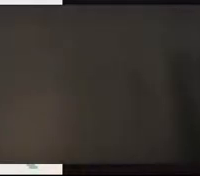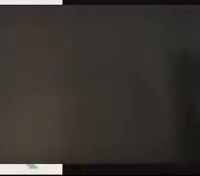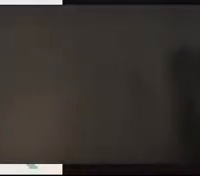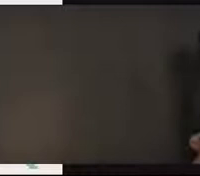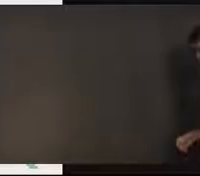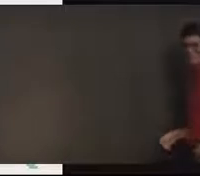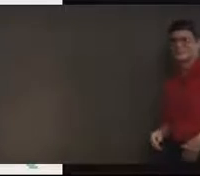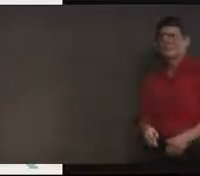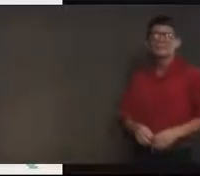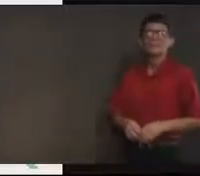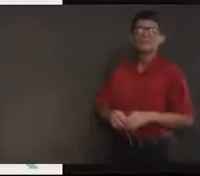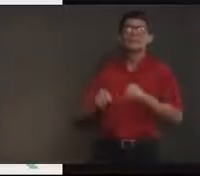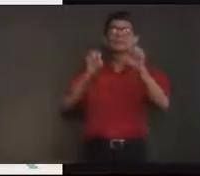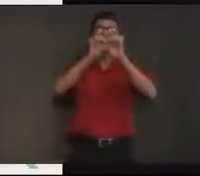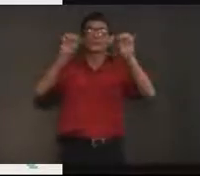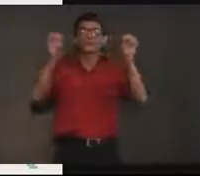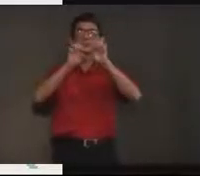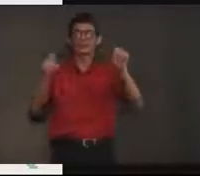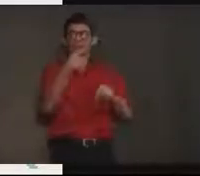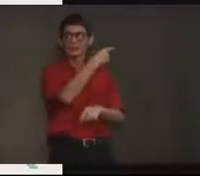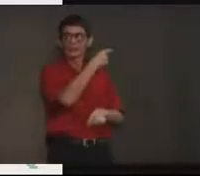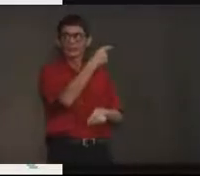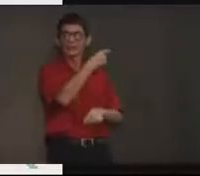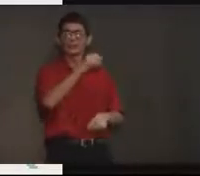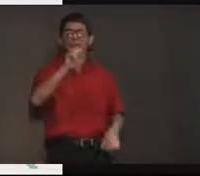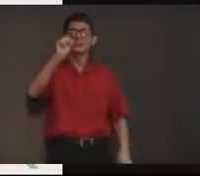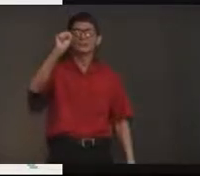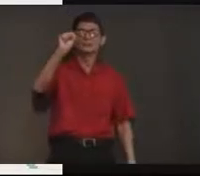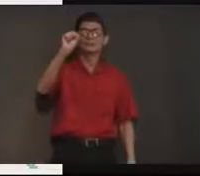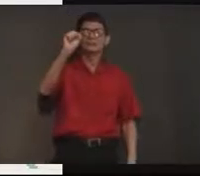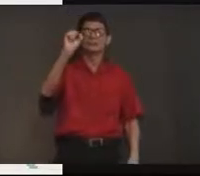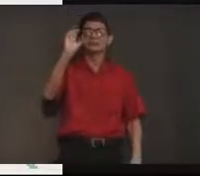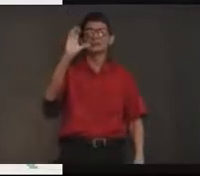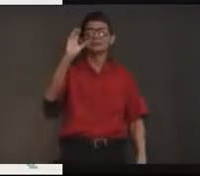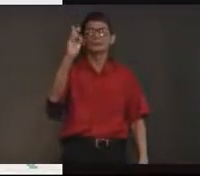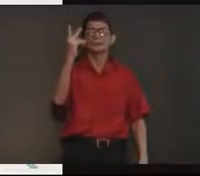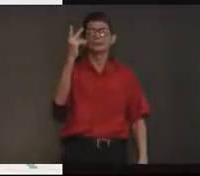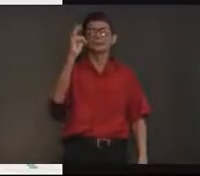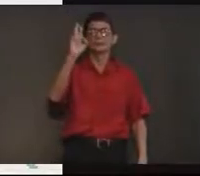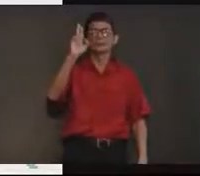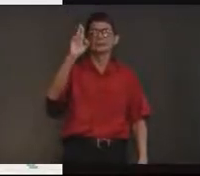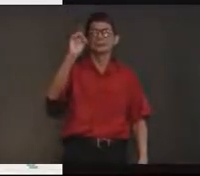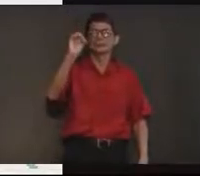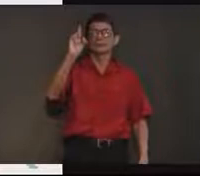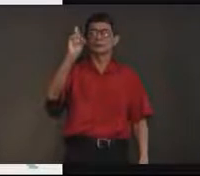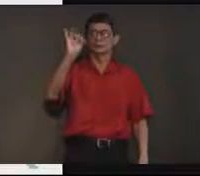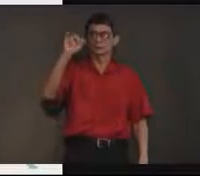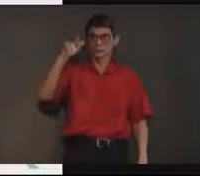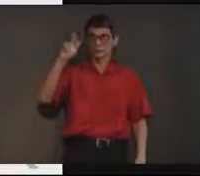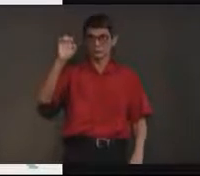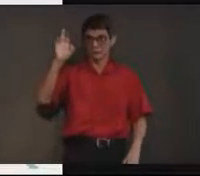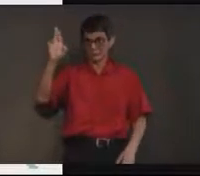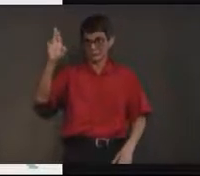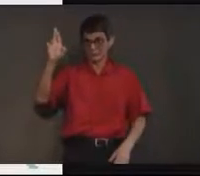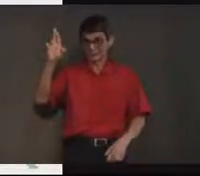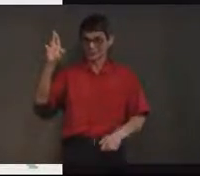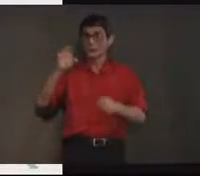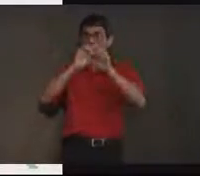colocada para o Tyrone para vamos apresentar como seria a propagação da luz